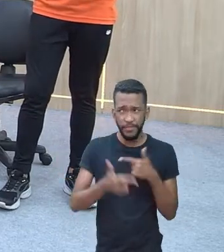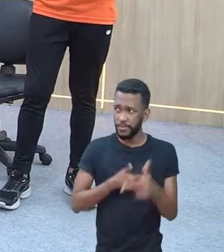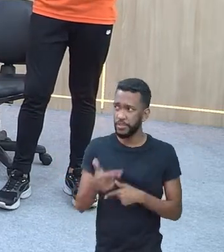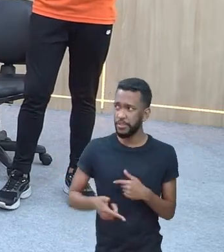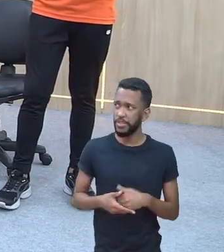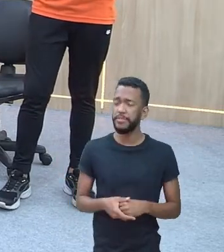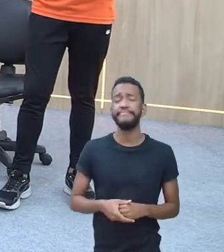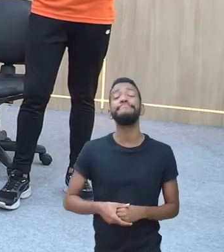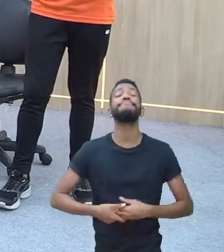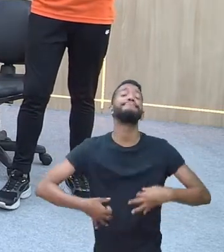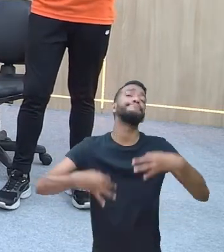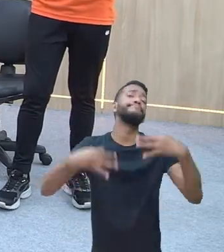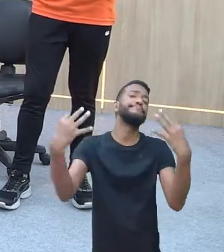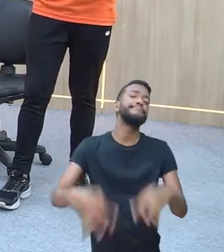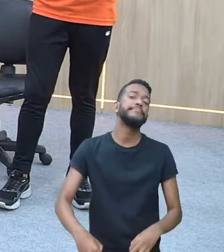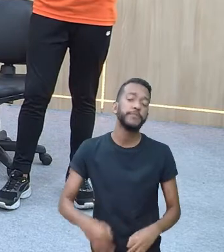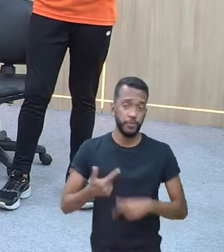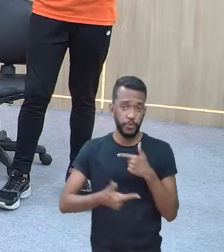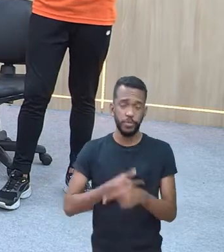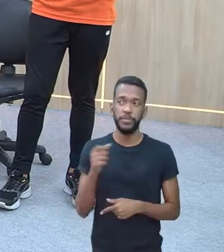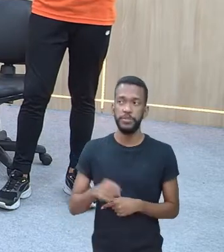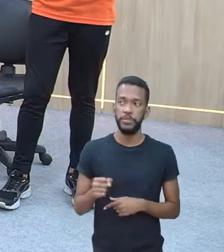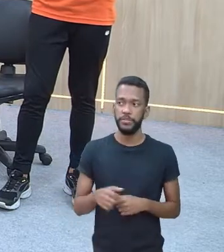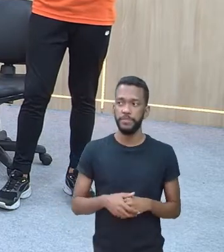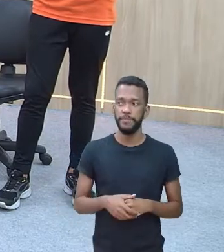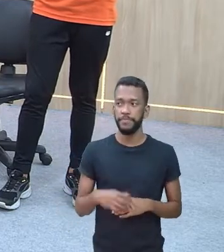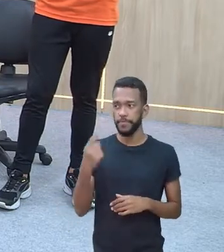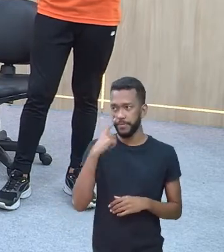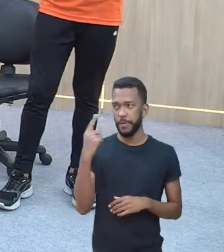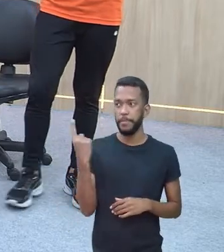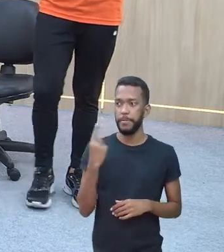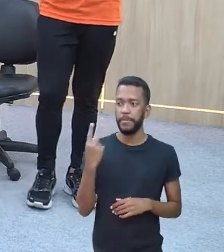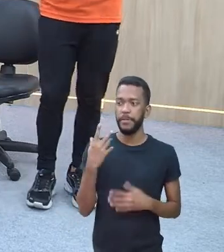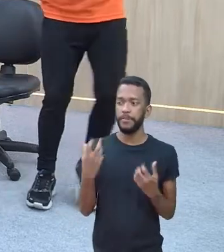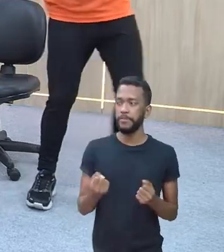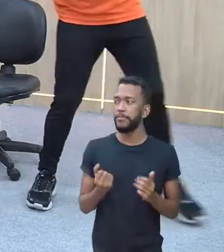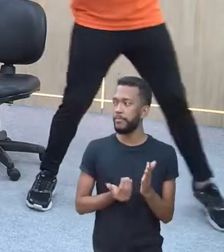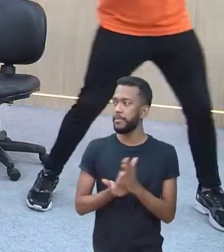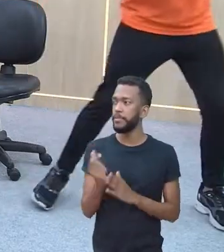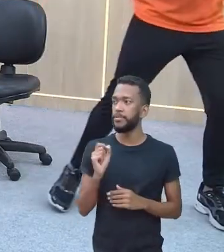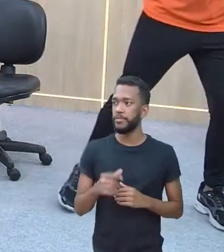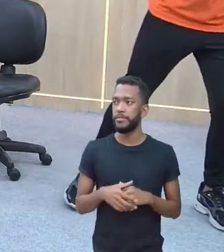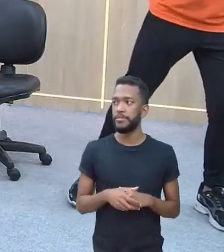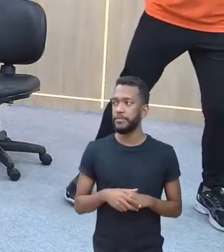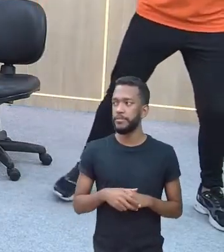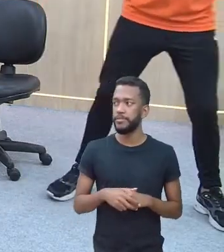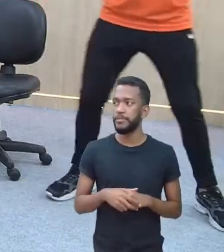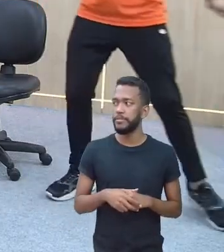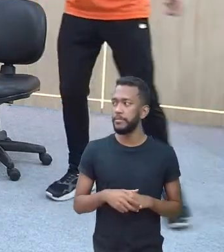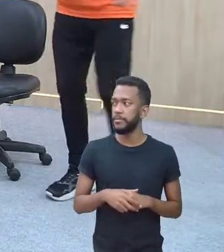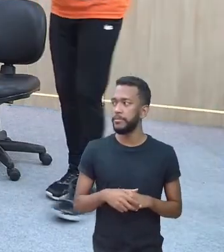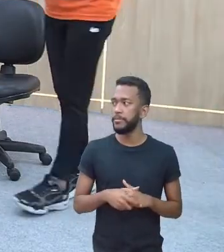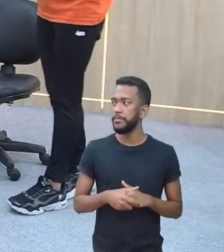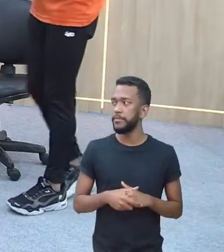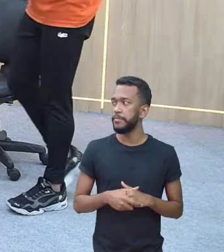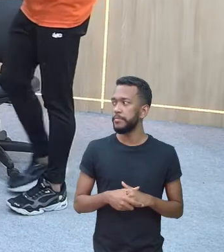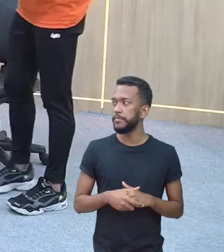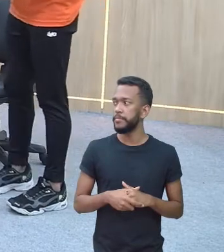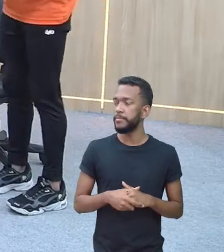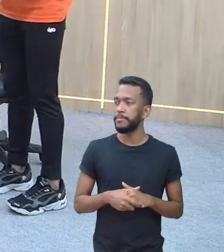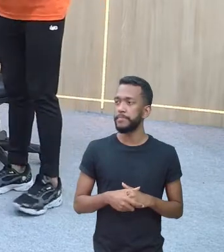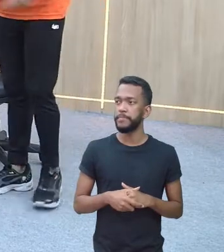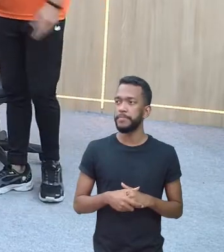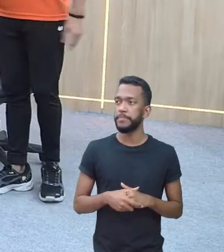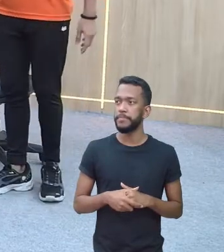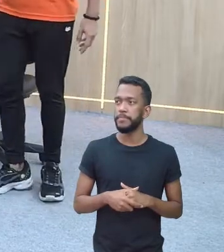Heleno? Com certeza. Então, ó, primeiro a gente vai começar. Segura aqui, Heleno. Vou a peteca aqui.